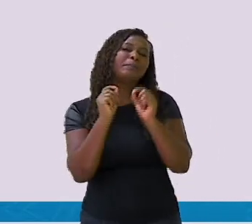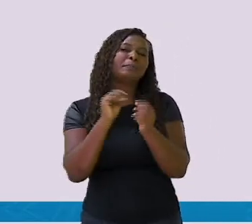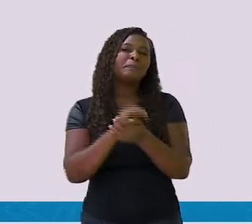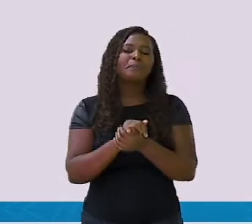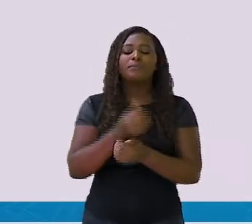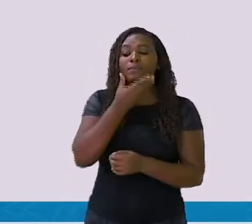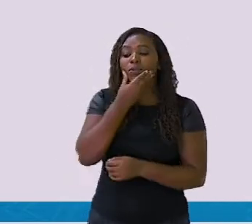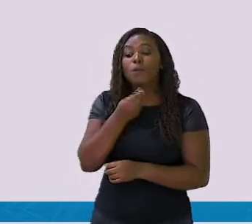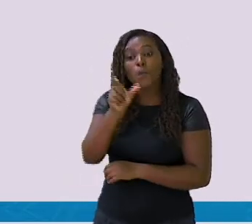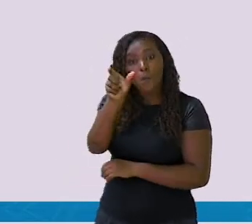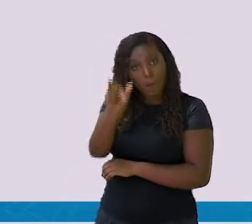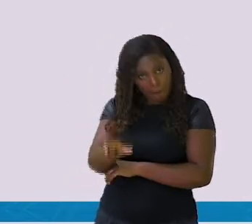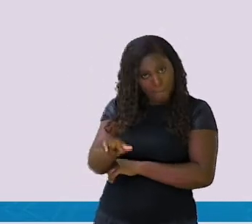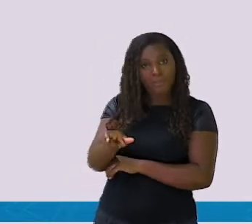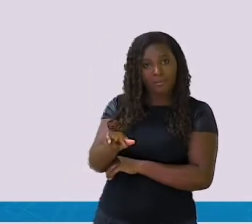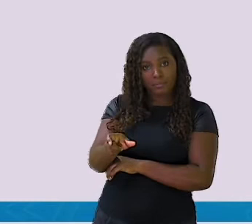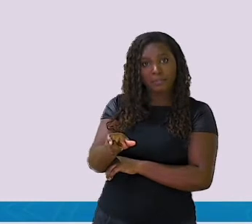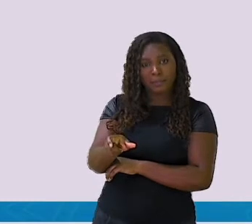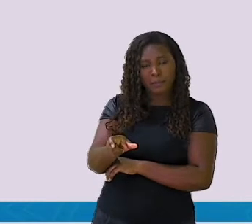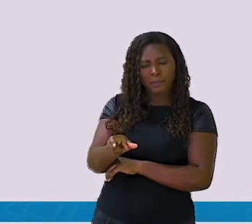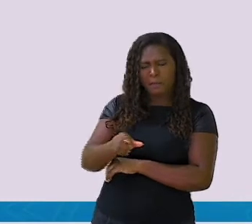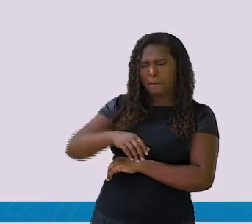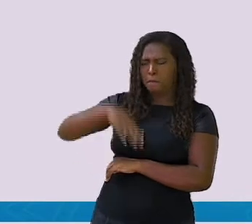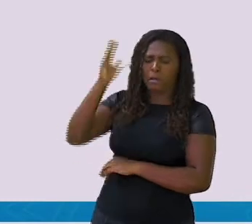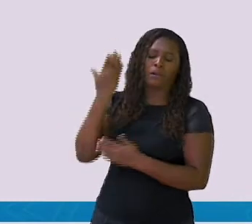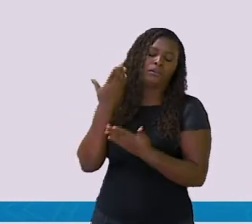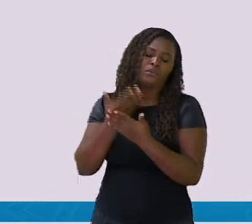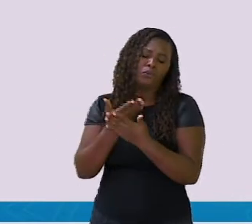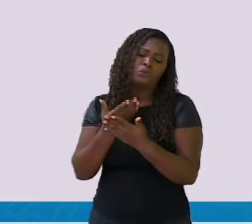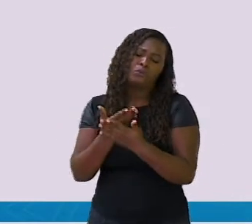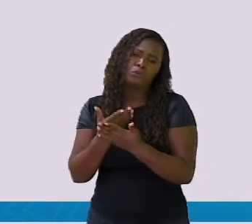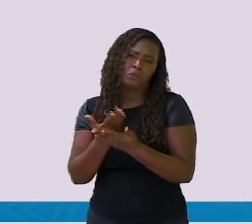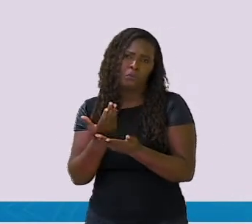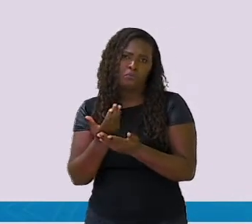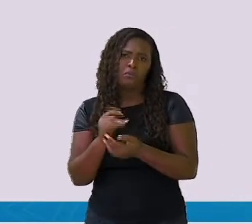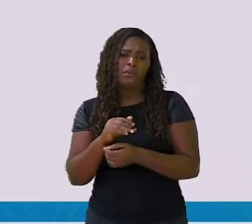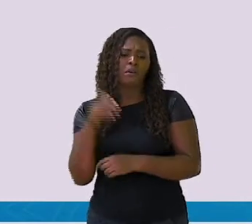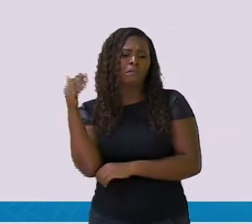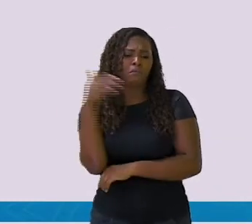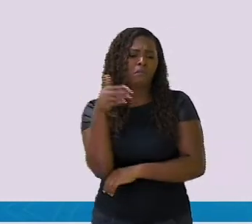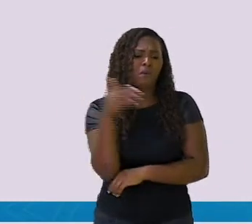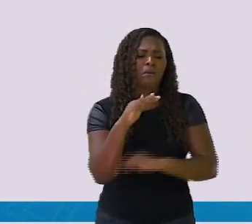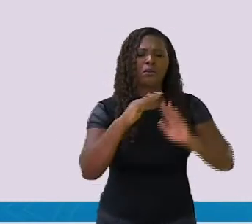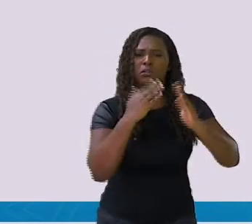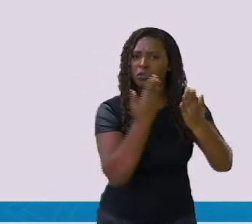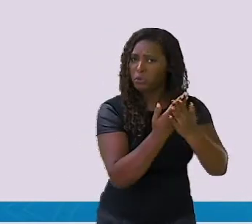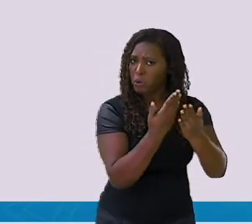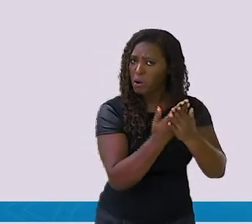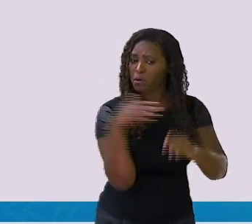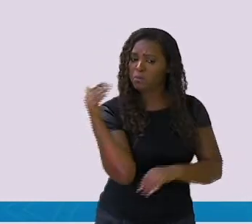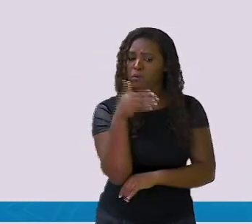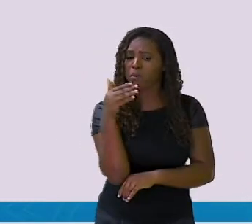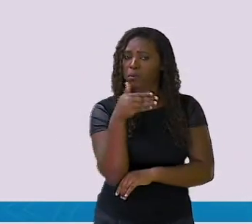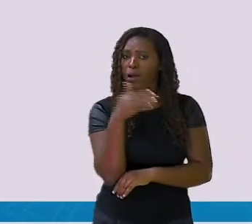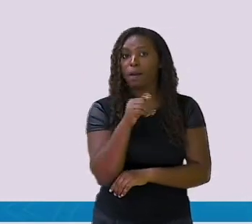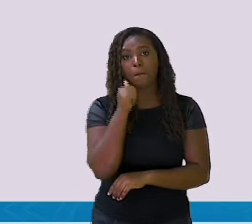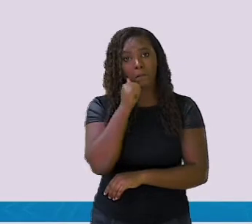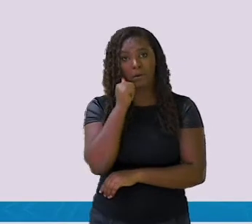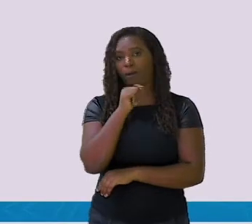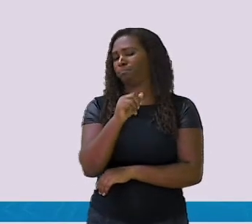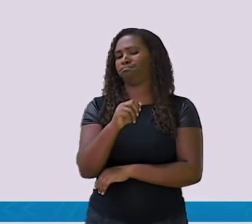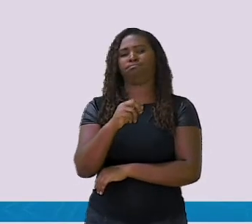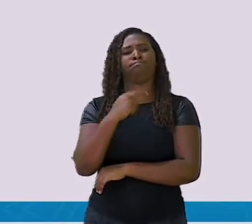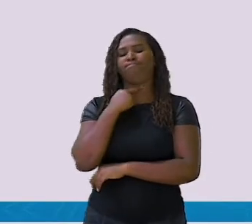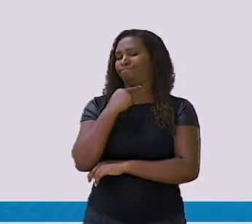ela continua, né? Então, somente os homens podiam frequentar as escolas, as mulheres não podiam frequentar a escola